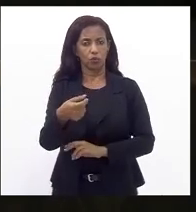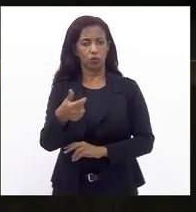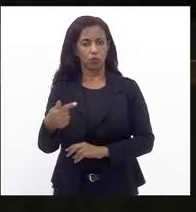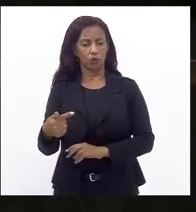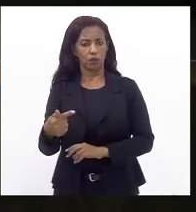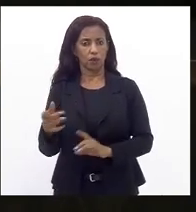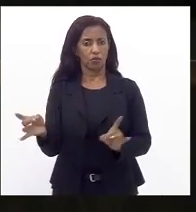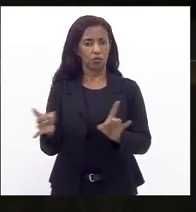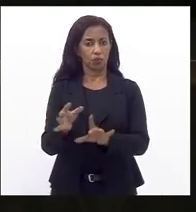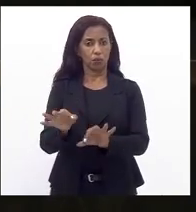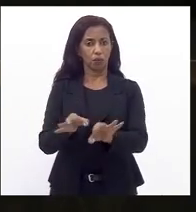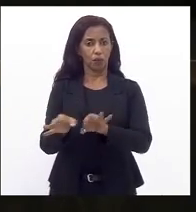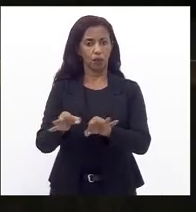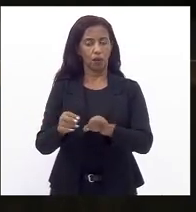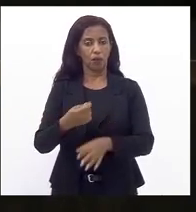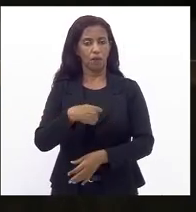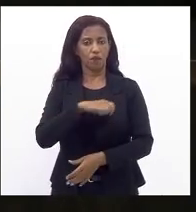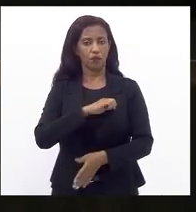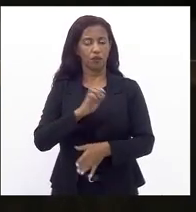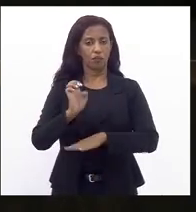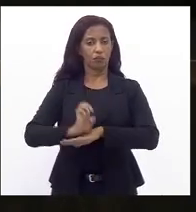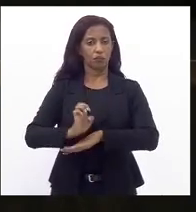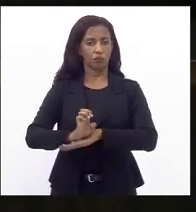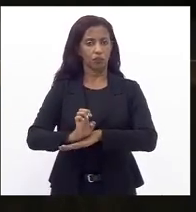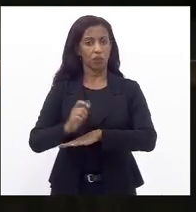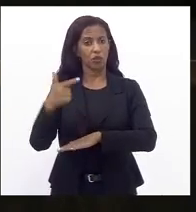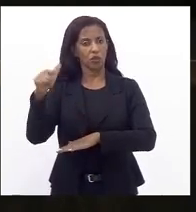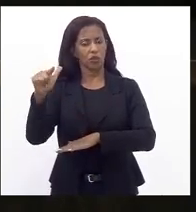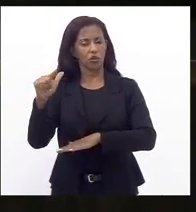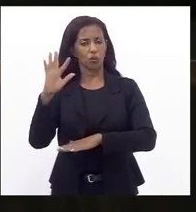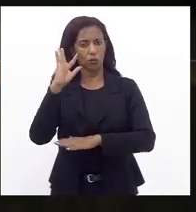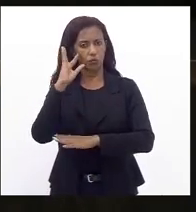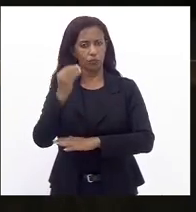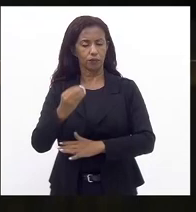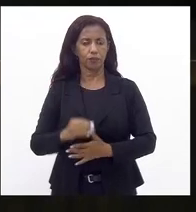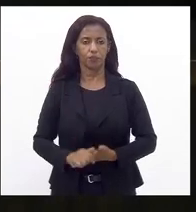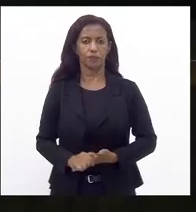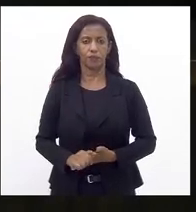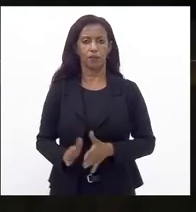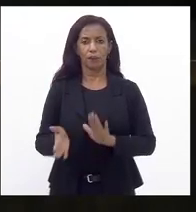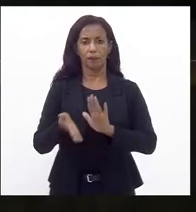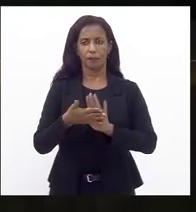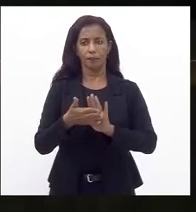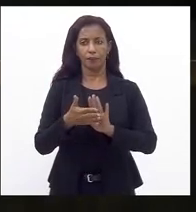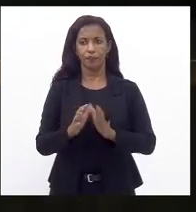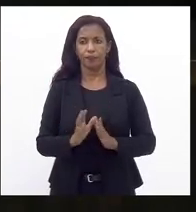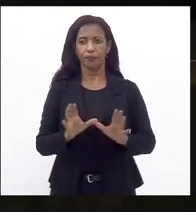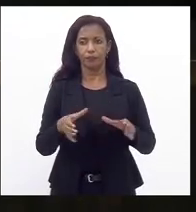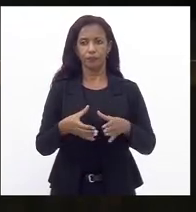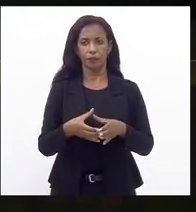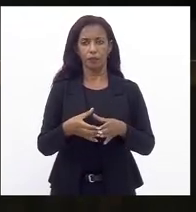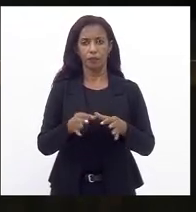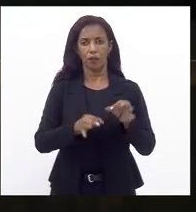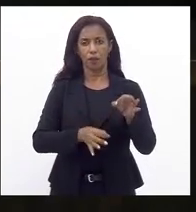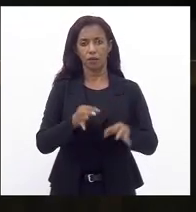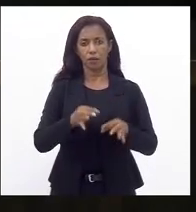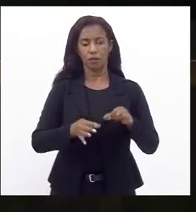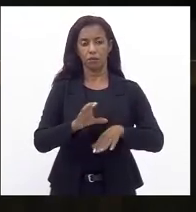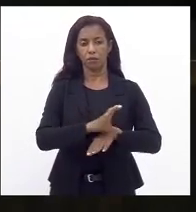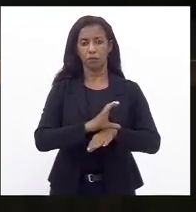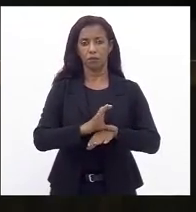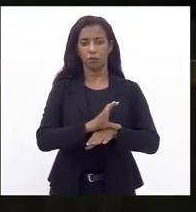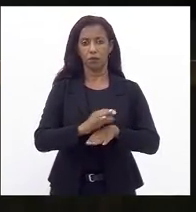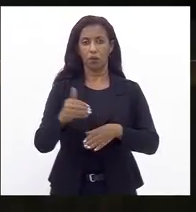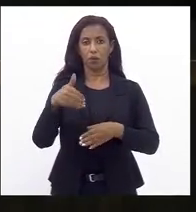que dispõe sobre o plano de recuperação fiscal do Estado do Rio de Janeiro e dá outras providências pareceres da comissão de construção desse pela